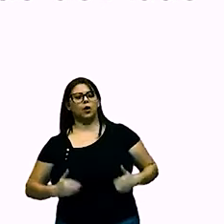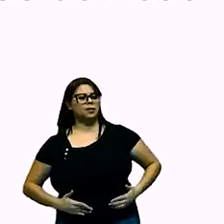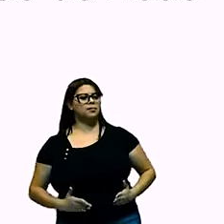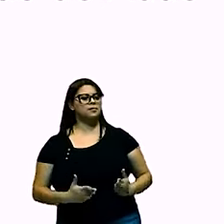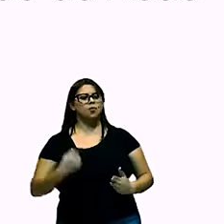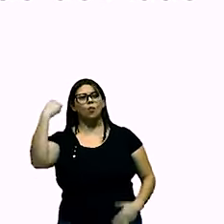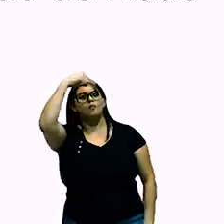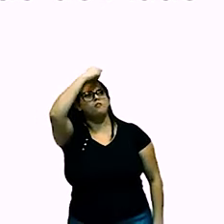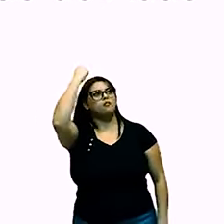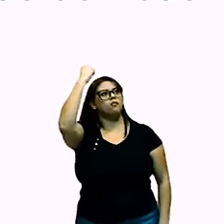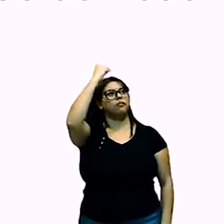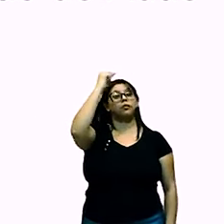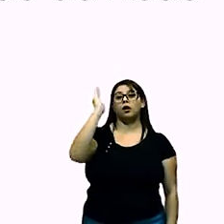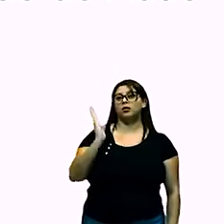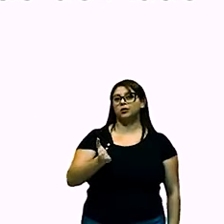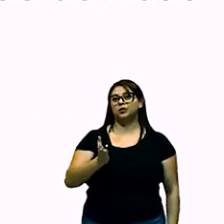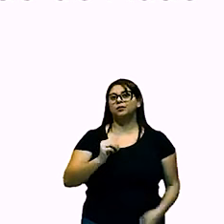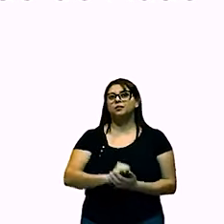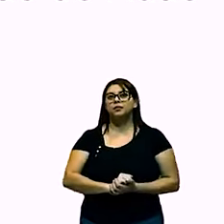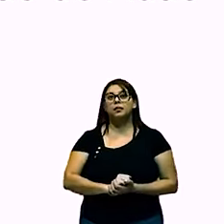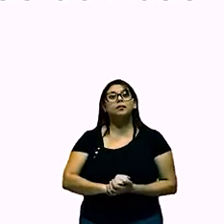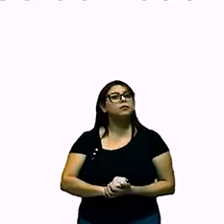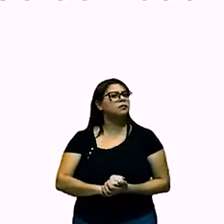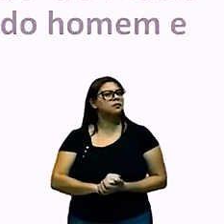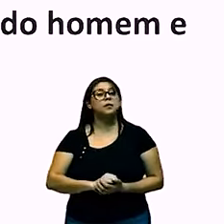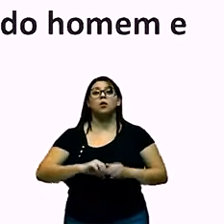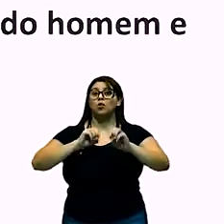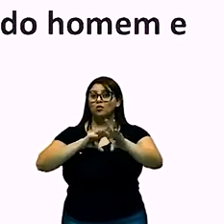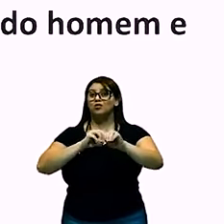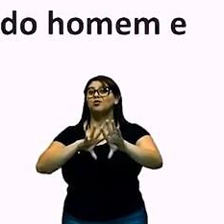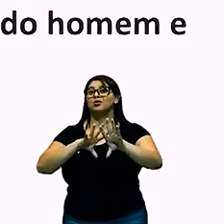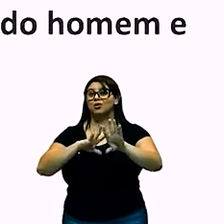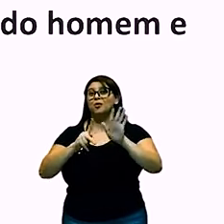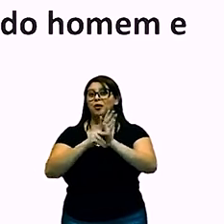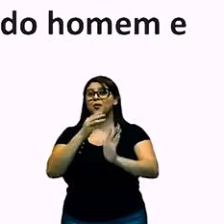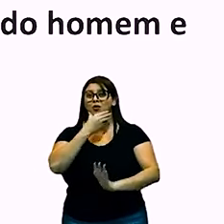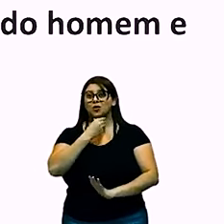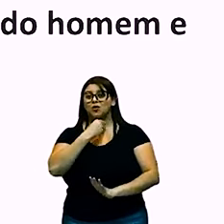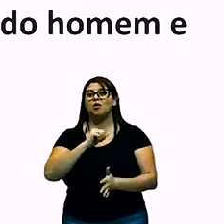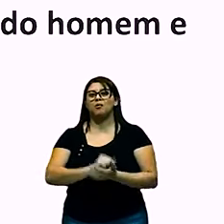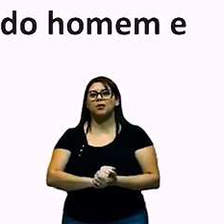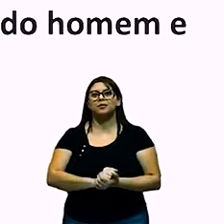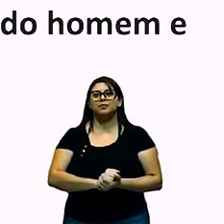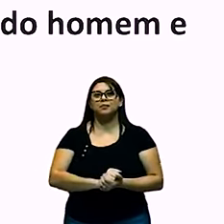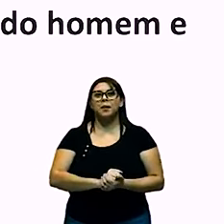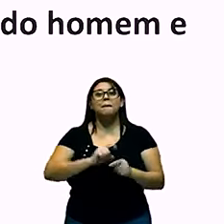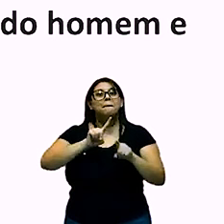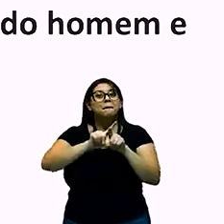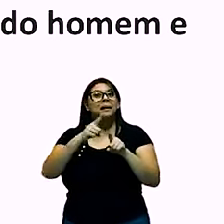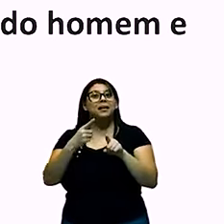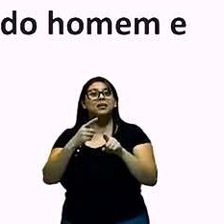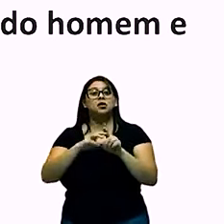Deus. Esse era o ensino de Pelágio. E o ensino da época da Reforma era um pouquinho diferente, chamado de